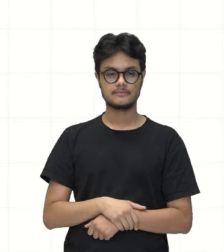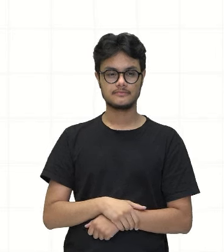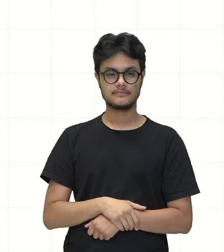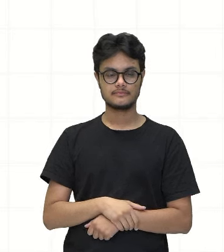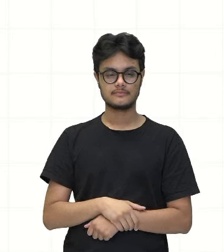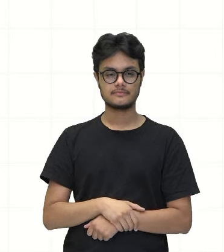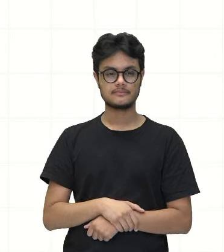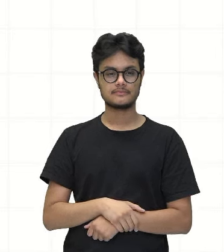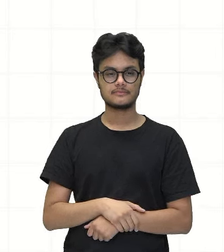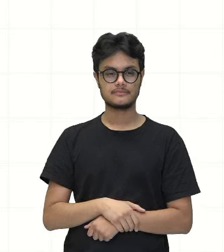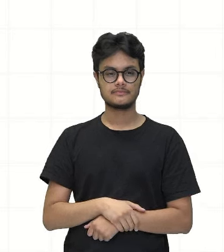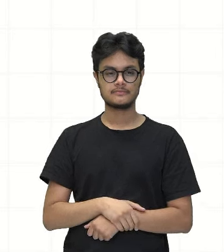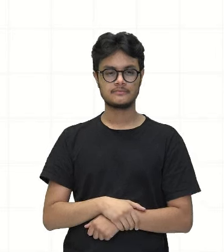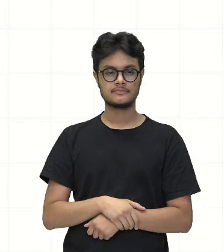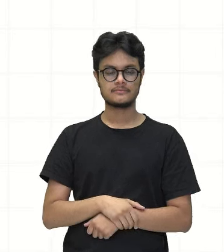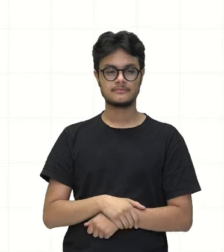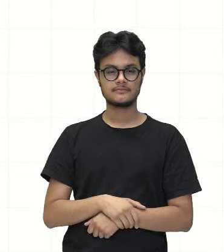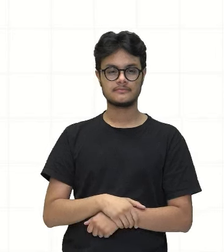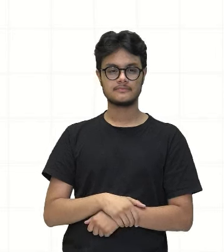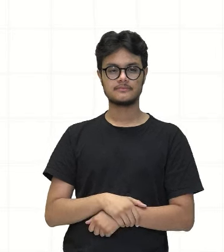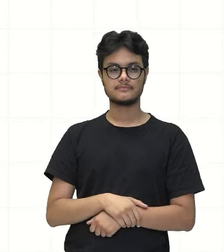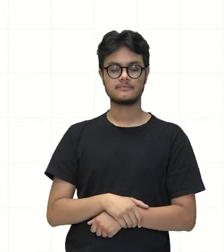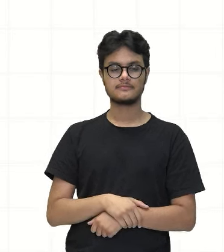6 dá